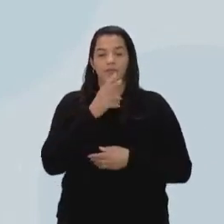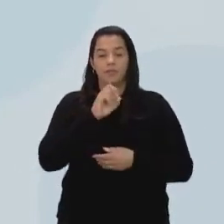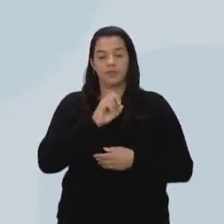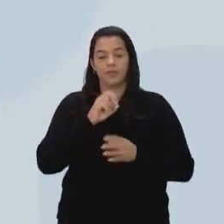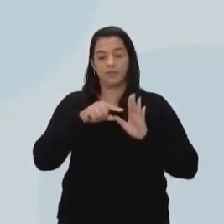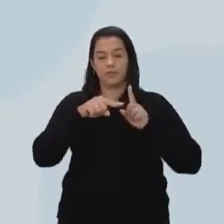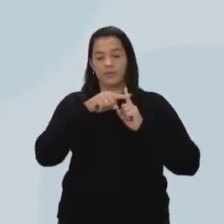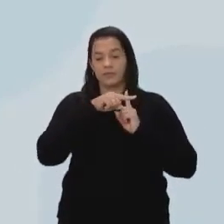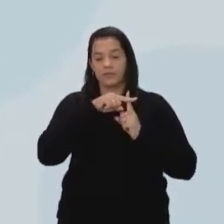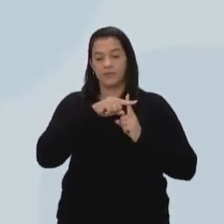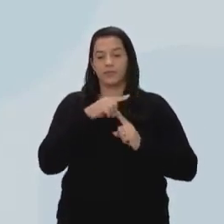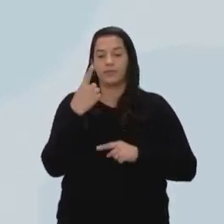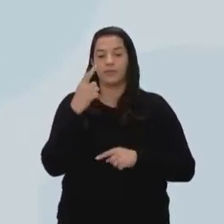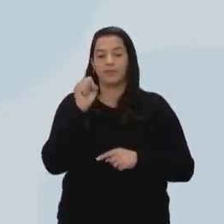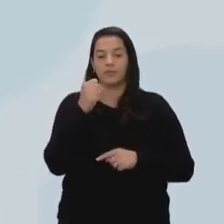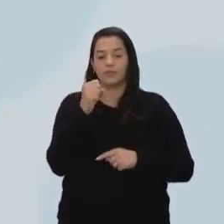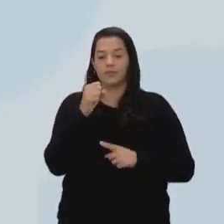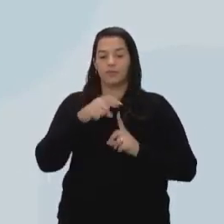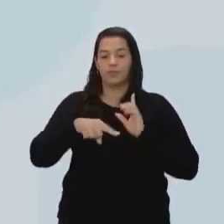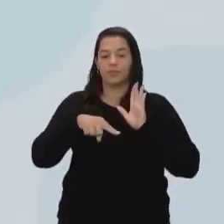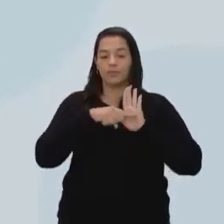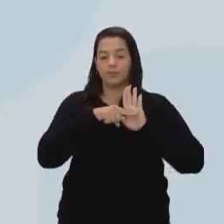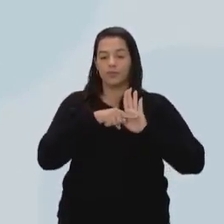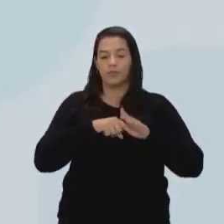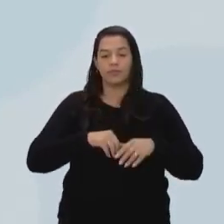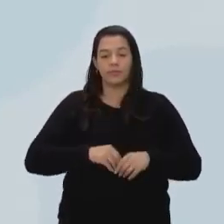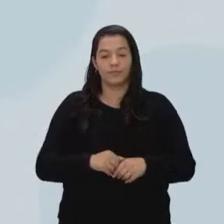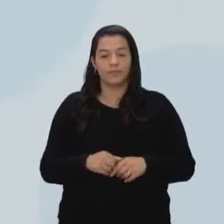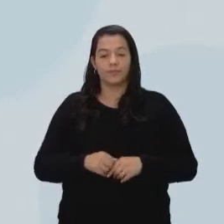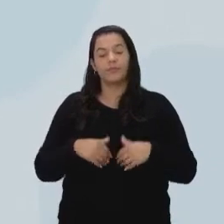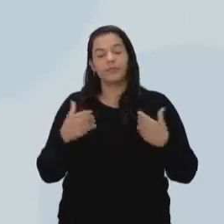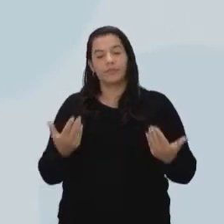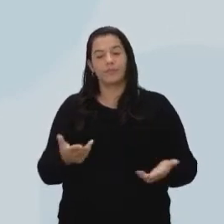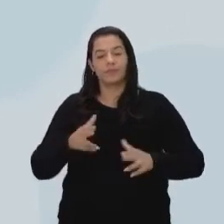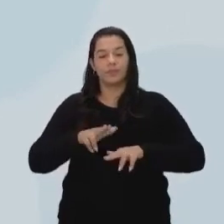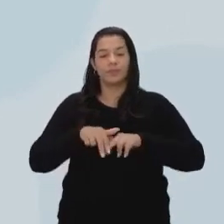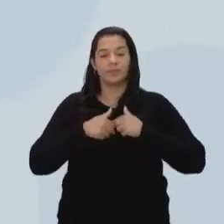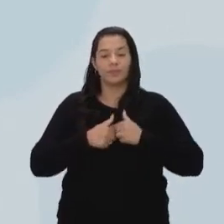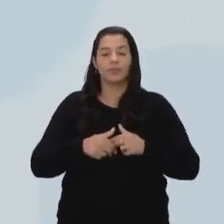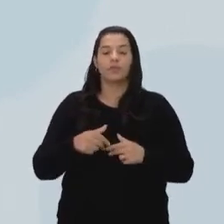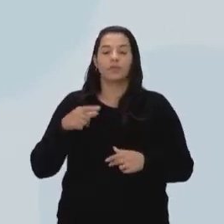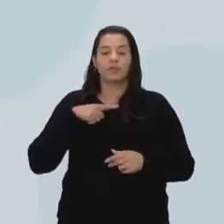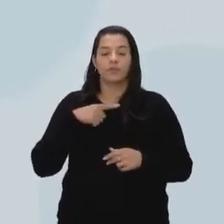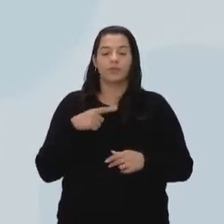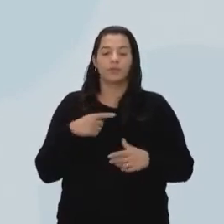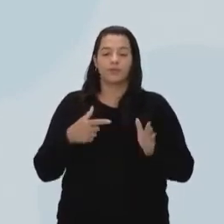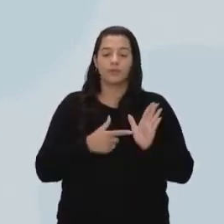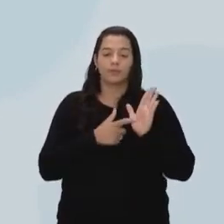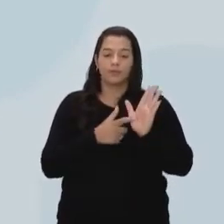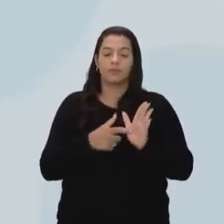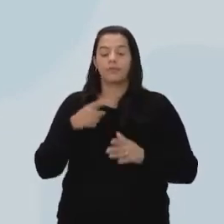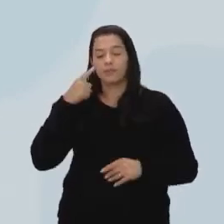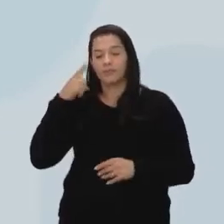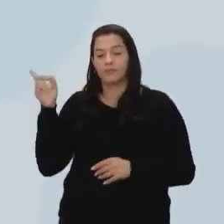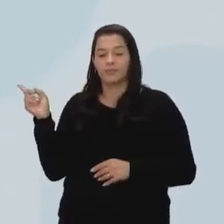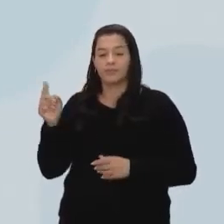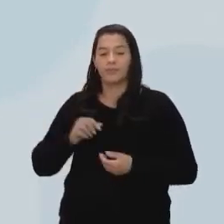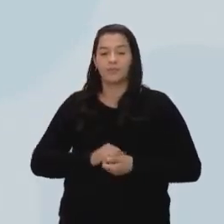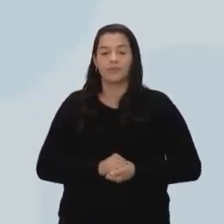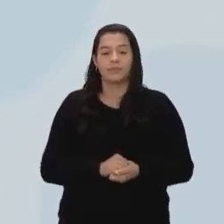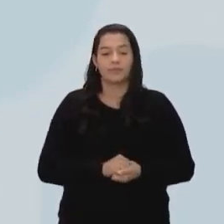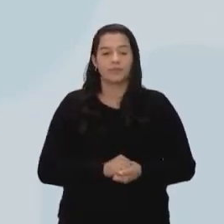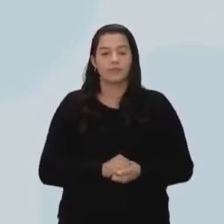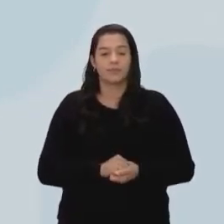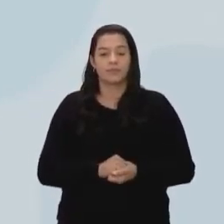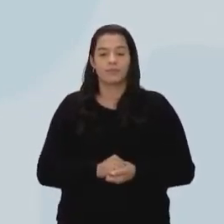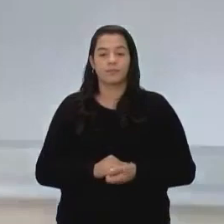positivos, 18 negativos. Então, essa diferença de 2 positivos é representado aqui, ó. Eu tenho uma outra pergunta